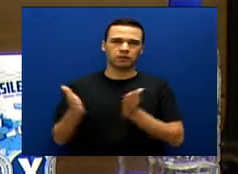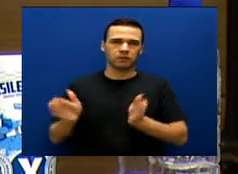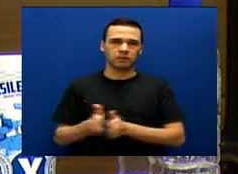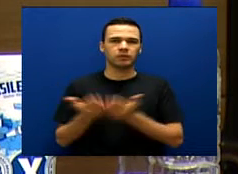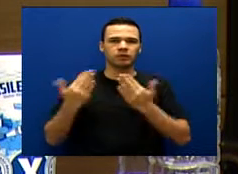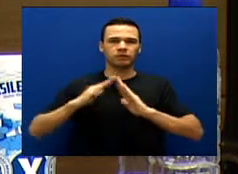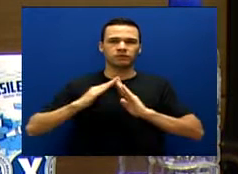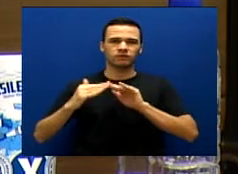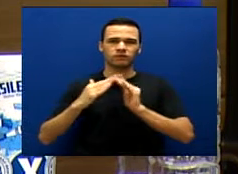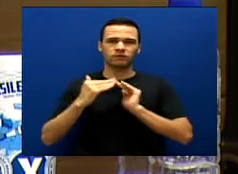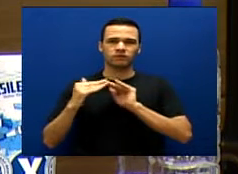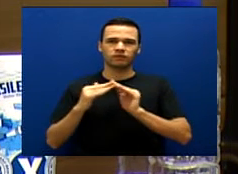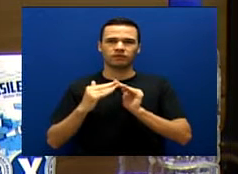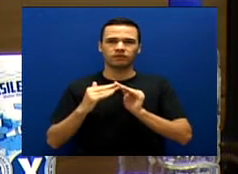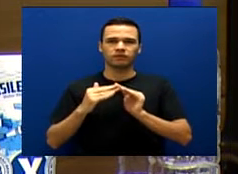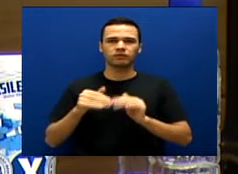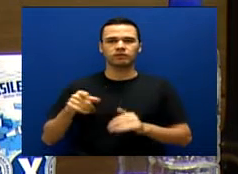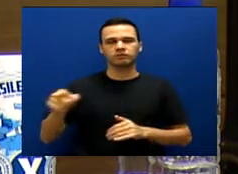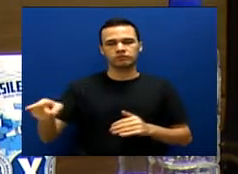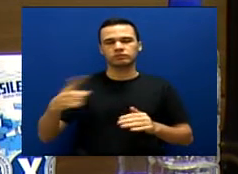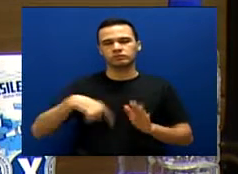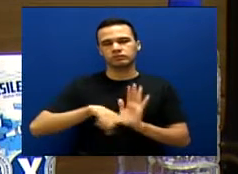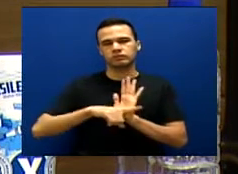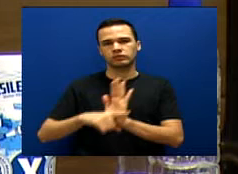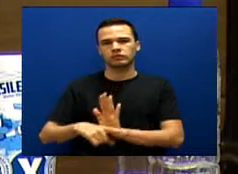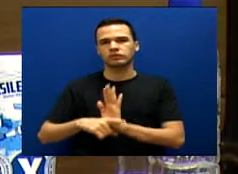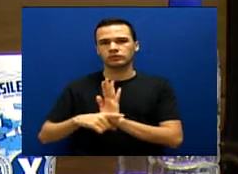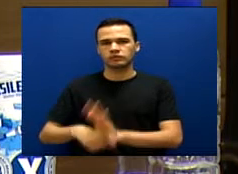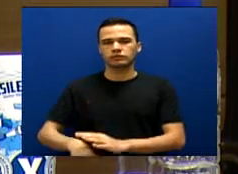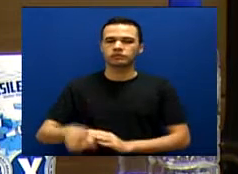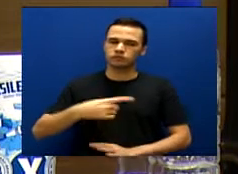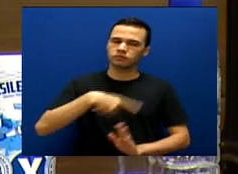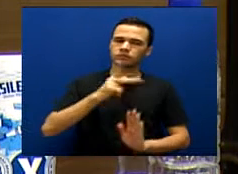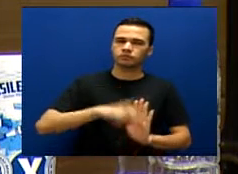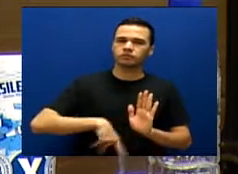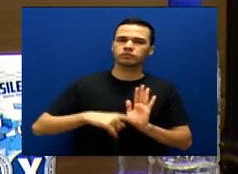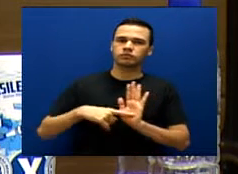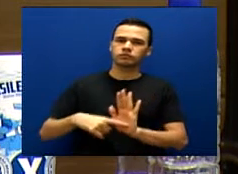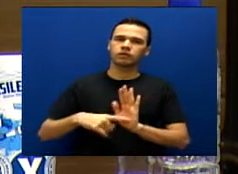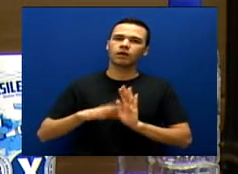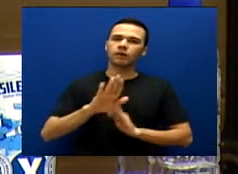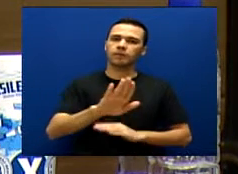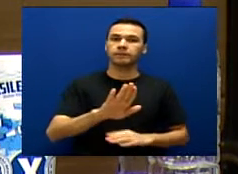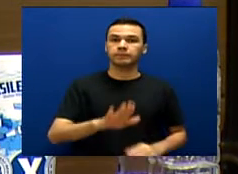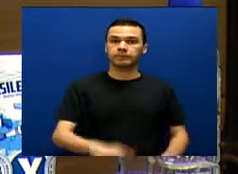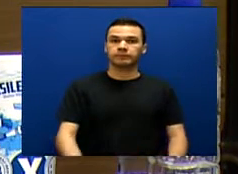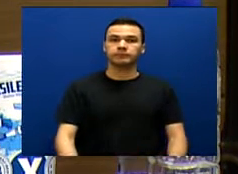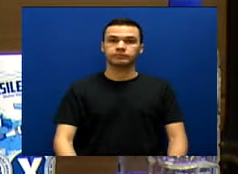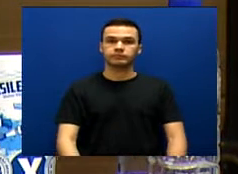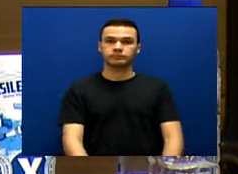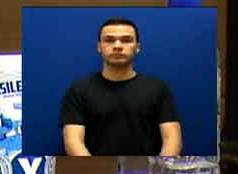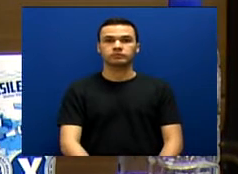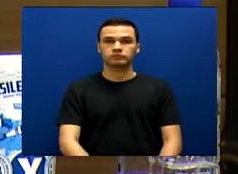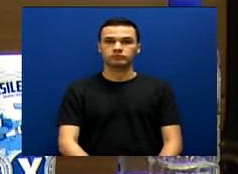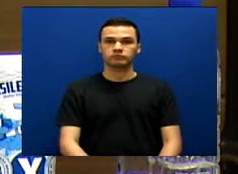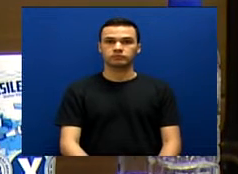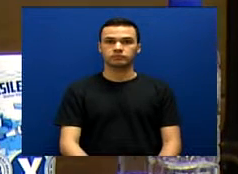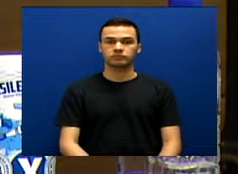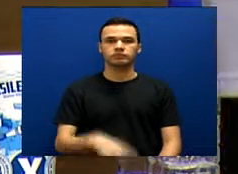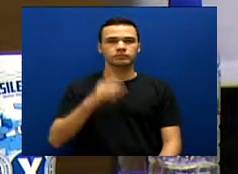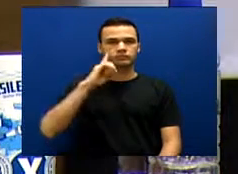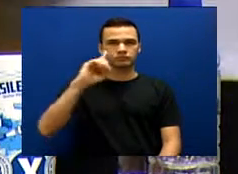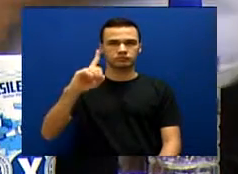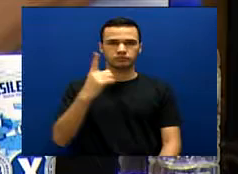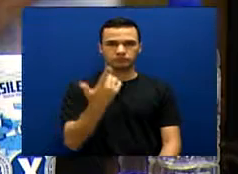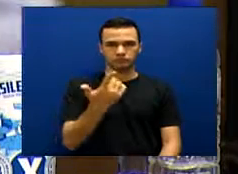realmente necessitam. E vou apoiar esse projeto, vamos junto aí. Mas, olha, vamos precisar... No dia